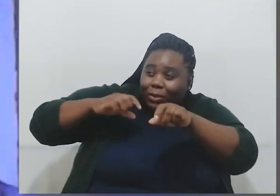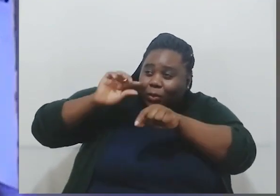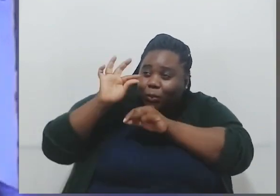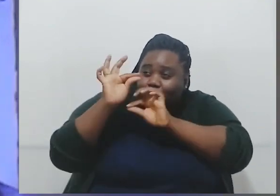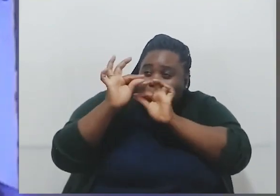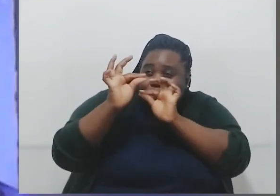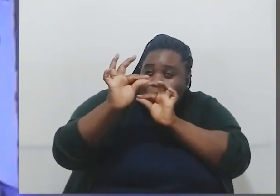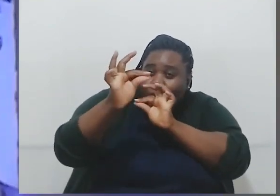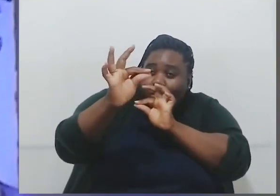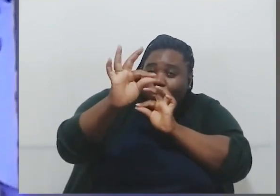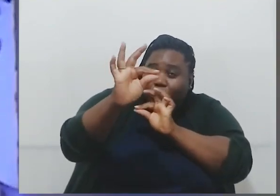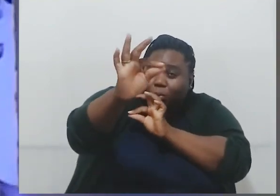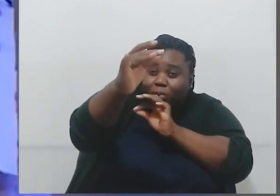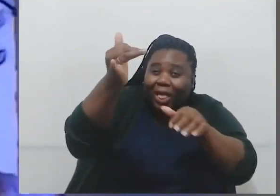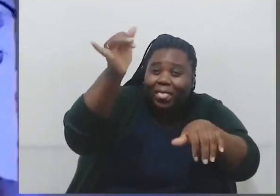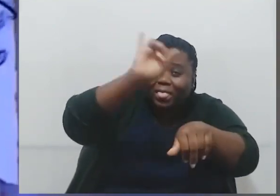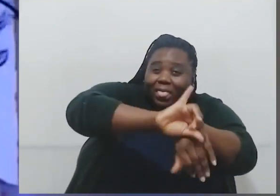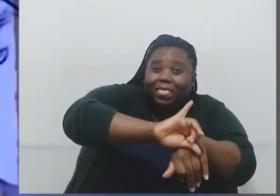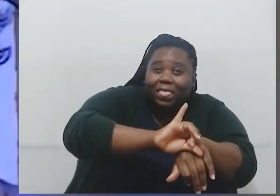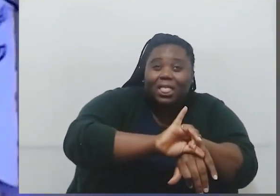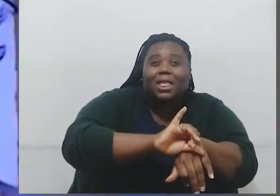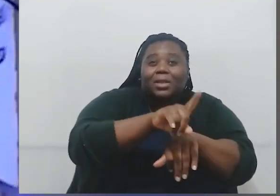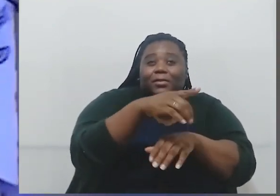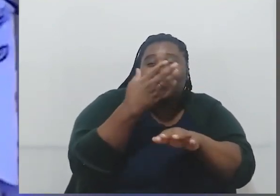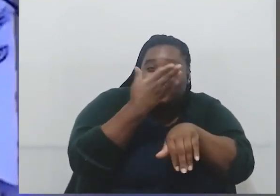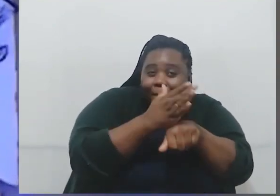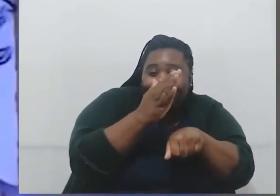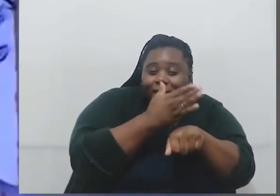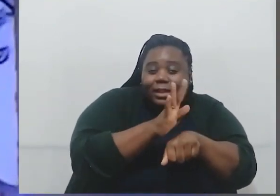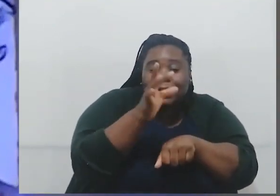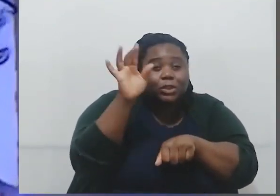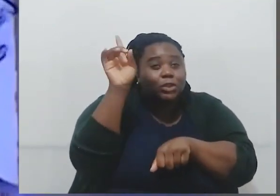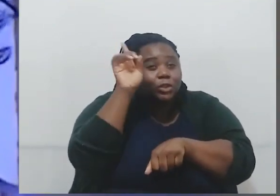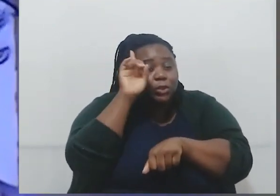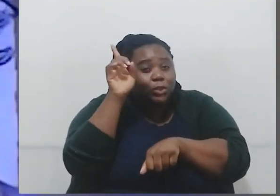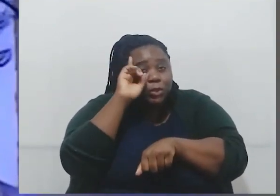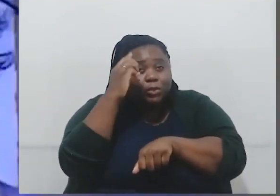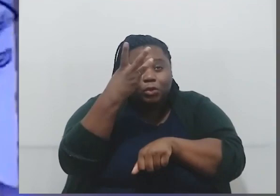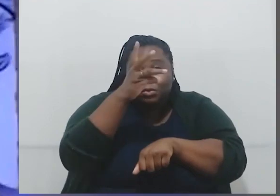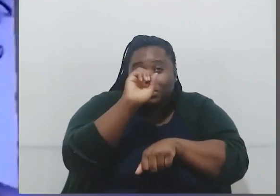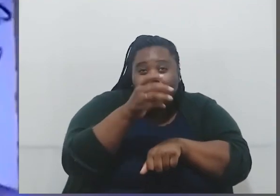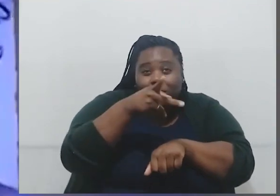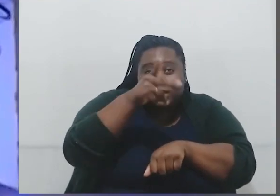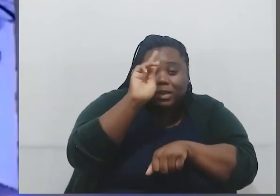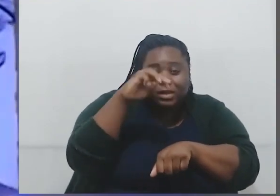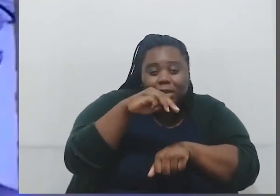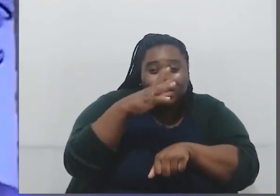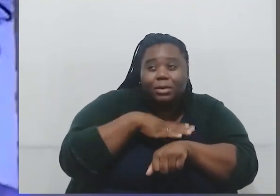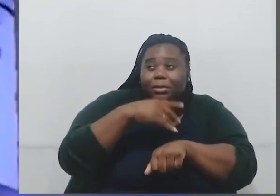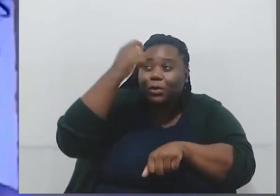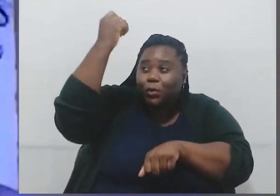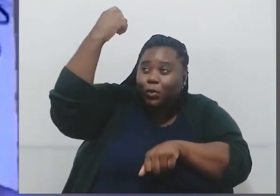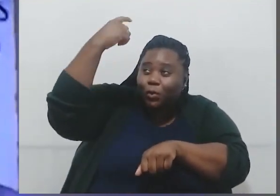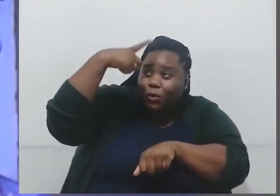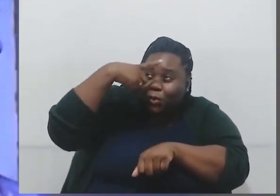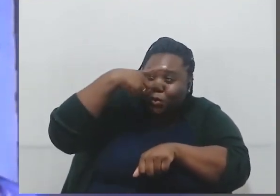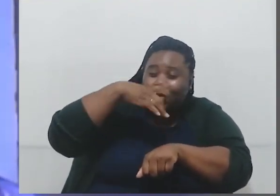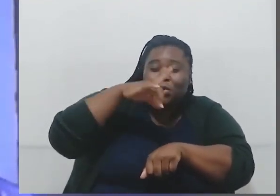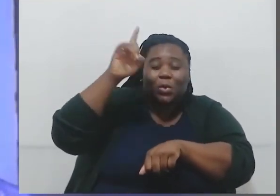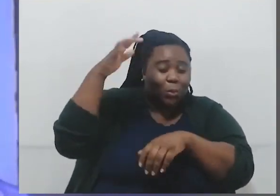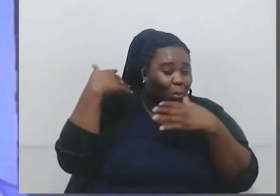para ensaiar? Tipo, 30 quilômetros. No sol de Rondônia, que é tipo assim, 40 graus, né? Sei lá, 42